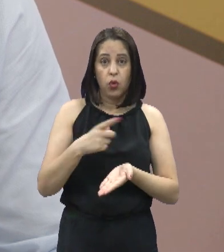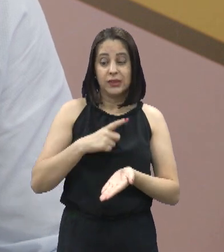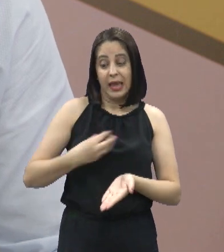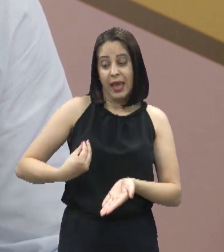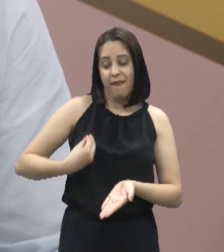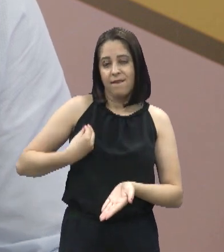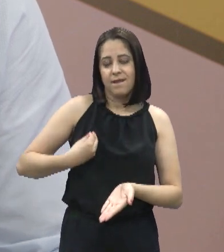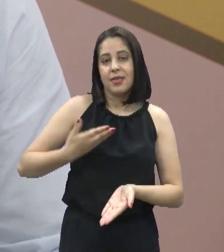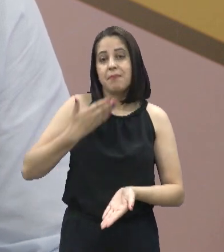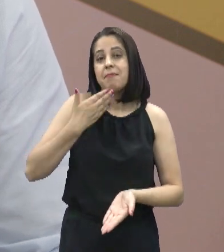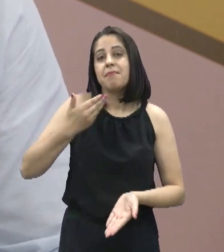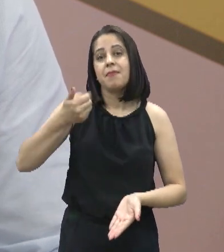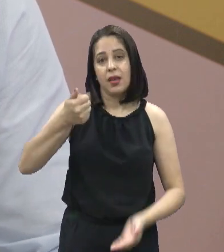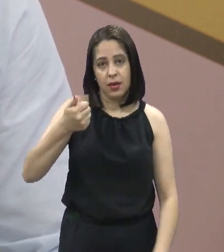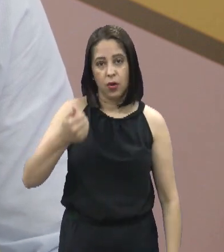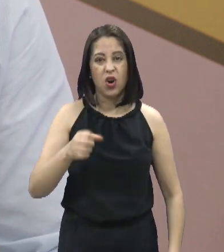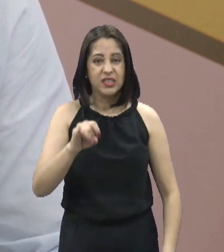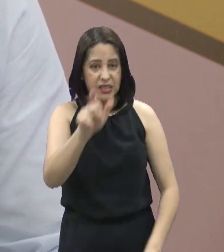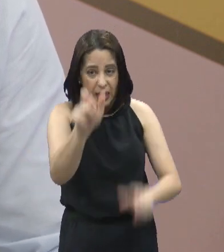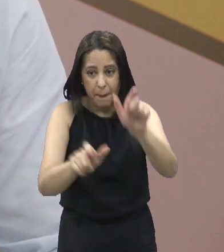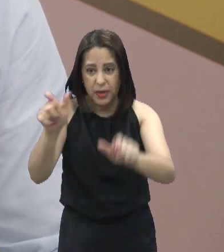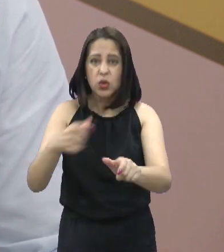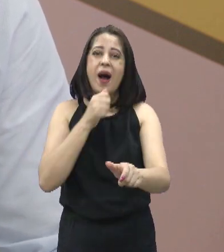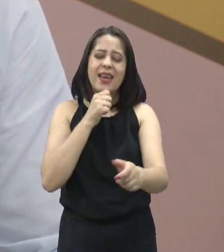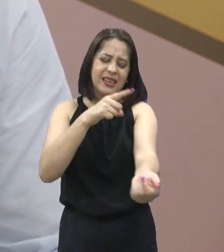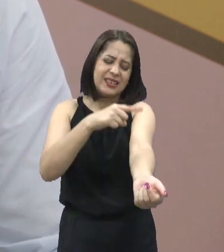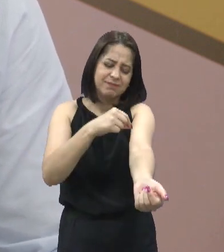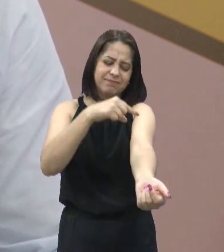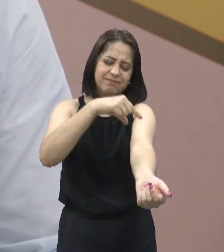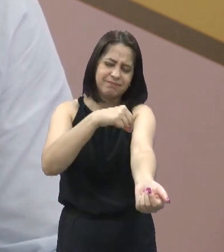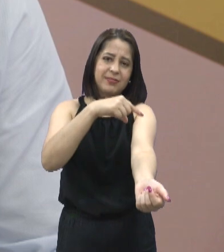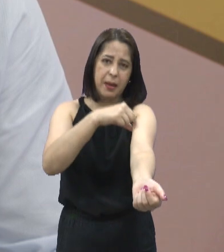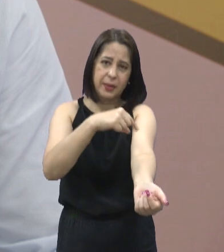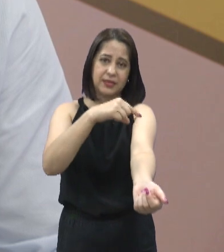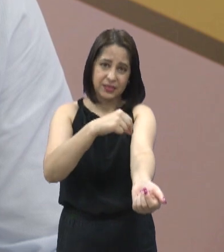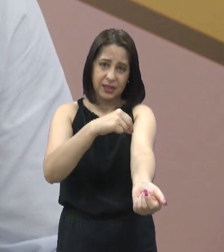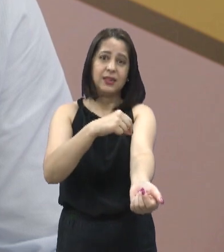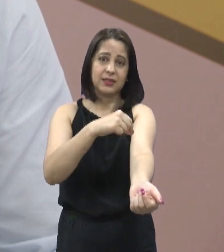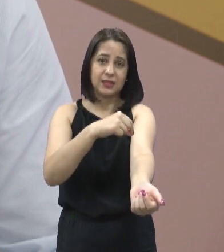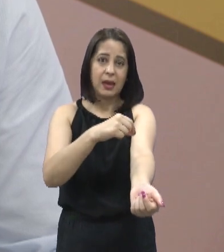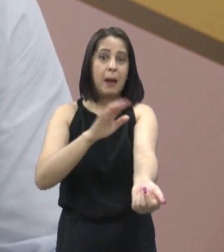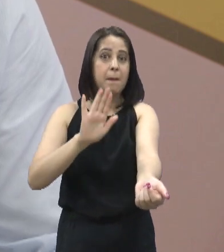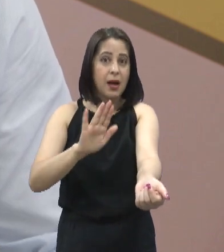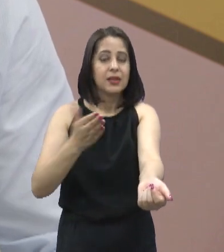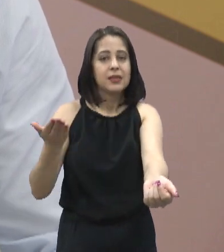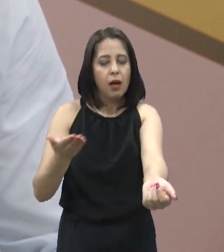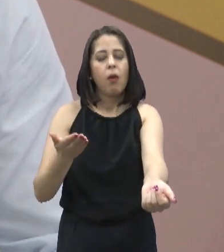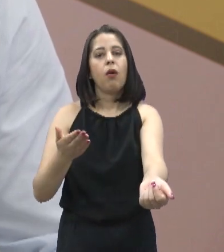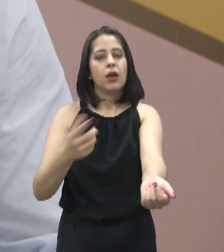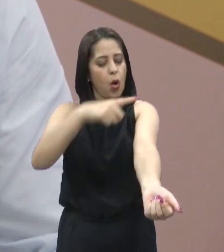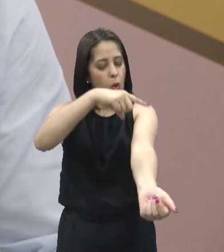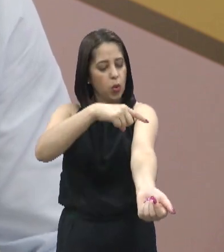excelente. Então, mesmo que faça quimioterapia, atualmente é um tratamento muito mais tranquilo do que era